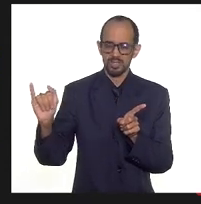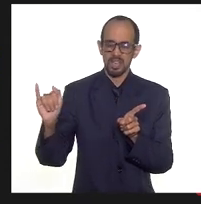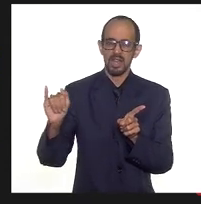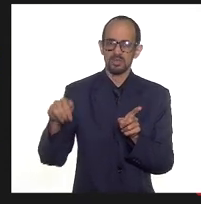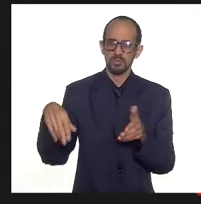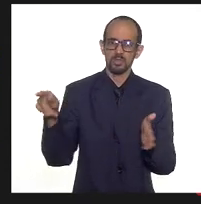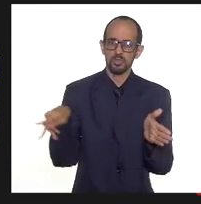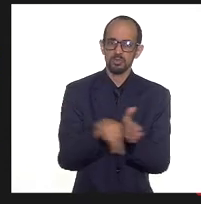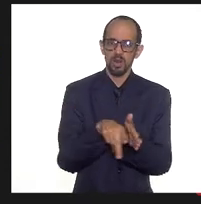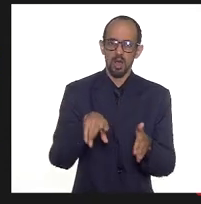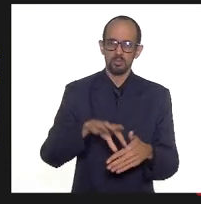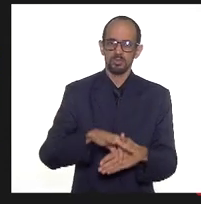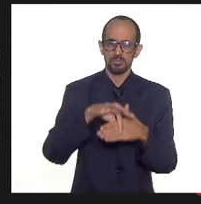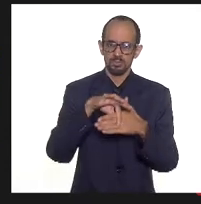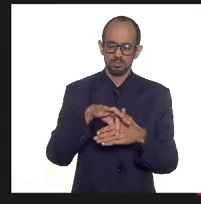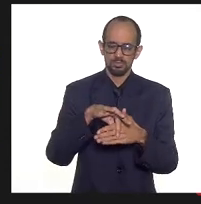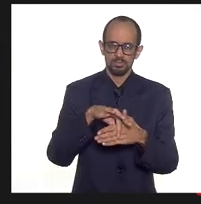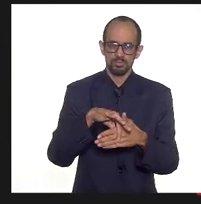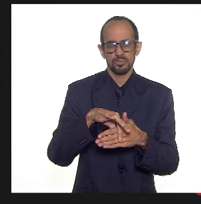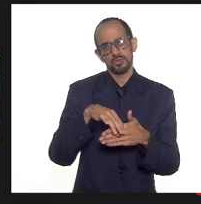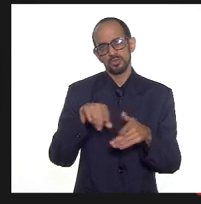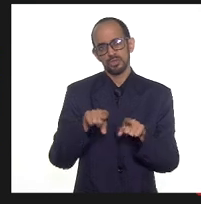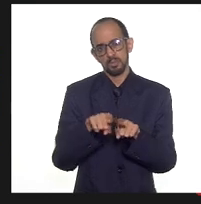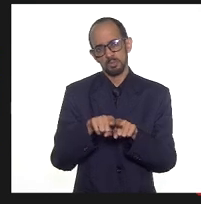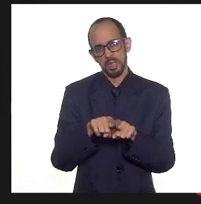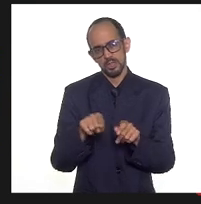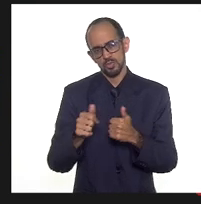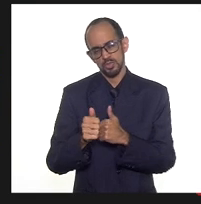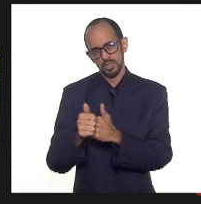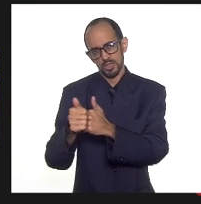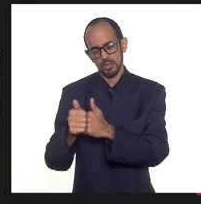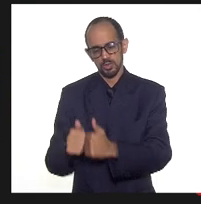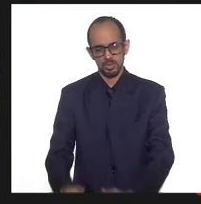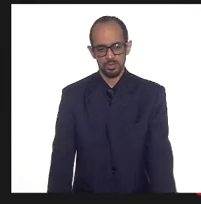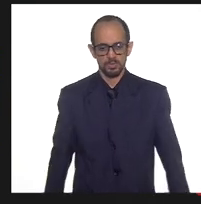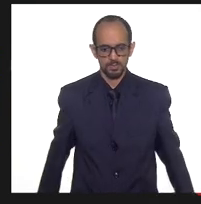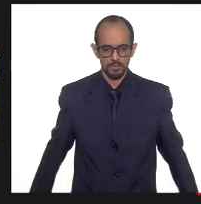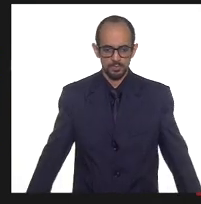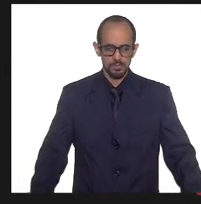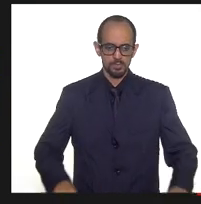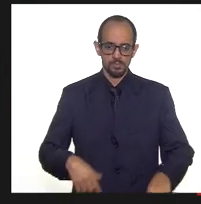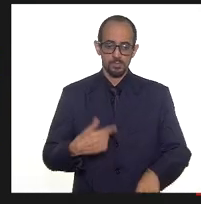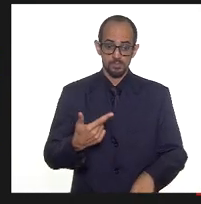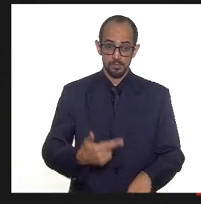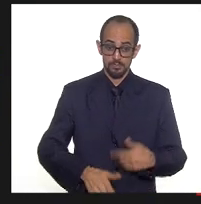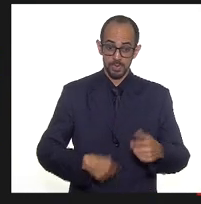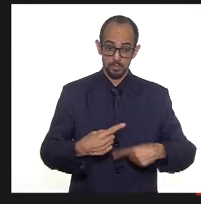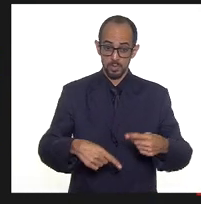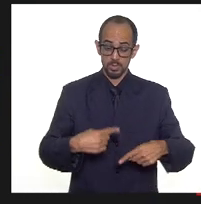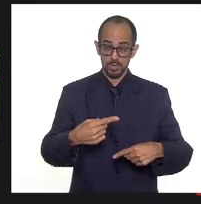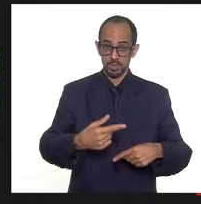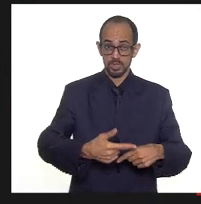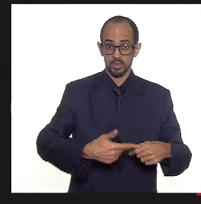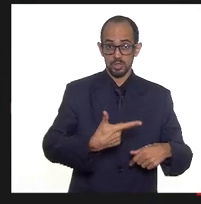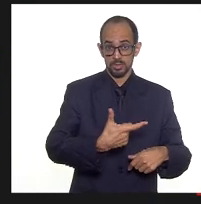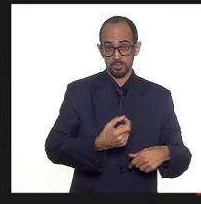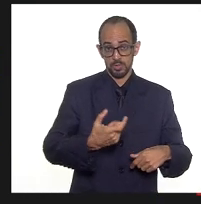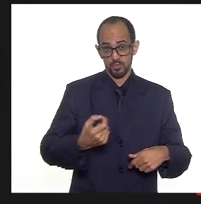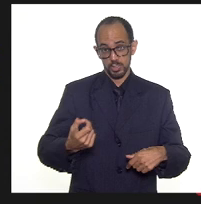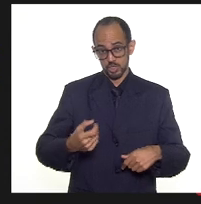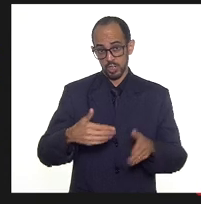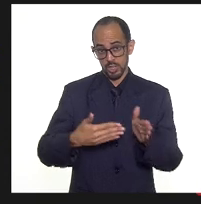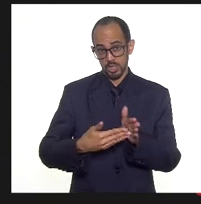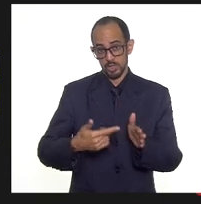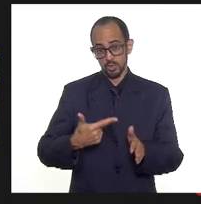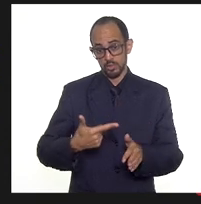pelos adeptos e fiéis e pelas lideranças. Entre 2020 e 2021, mais 3